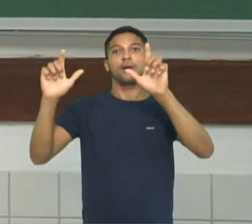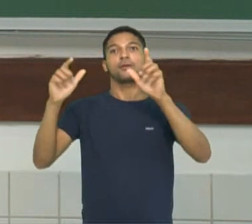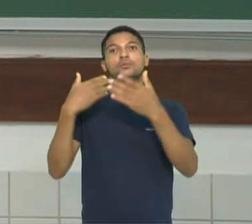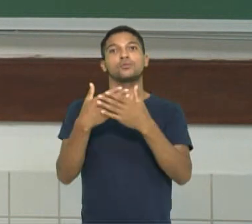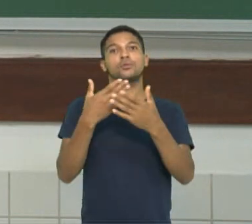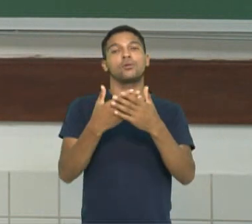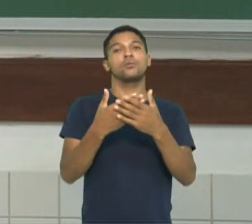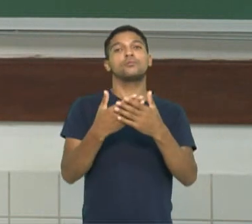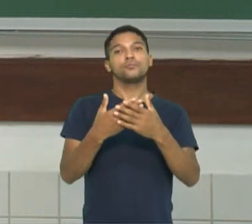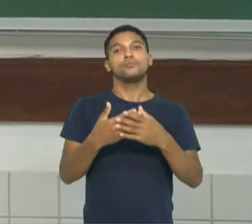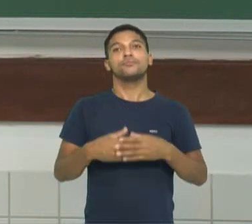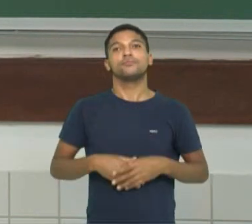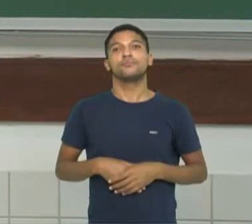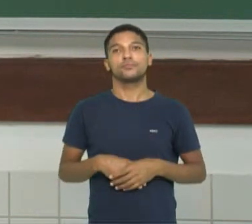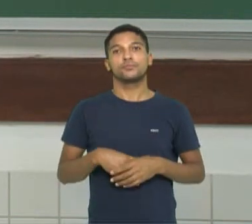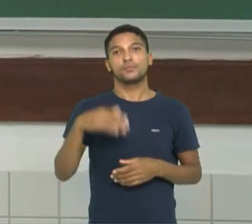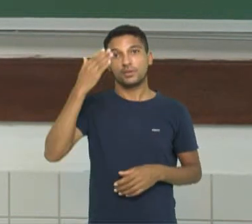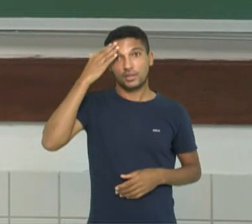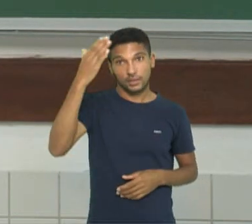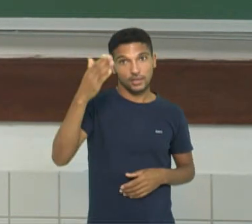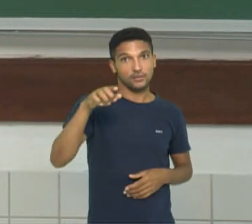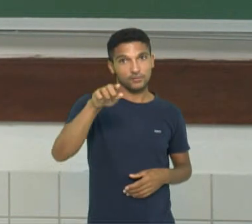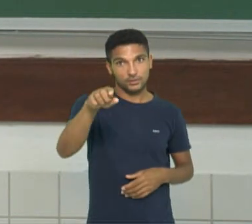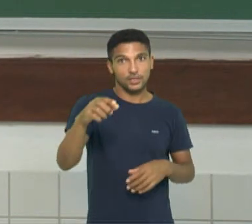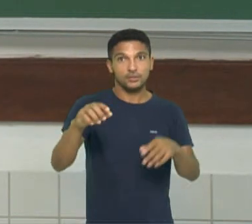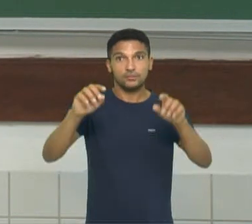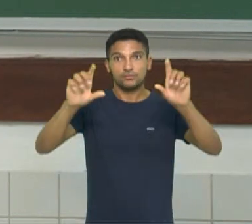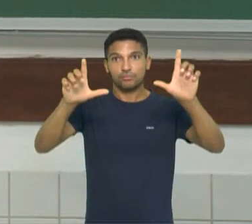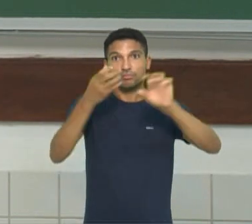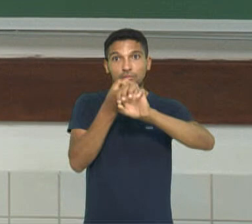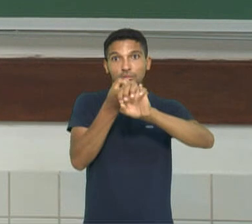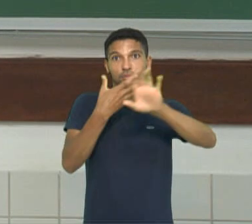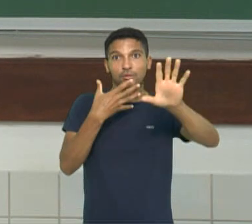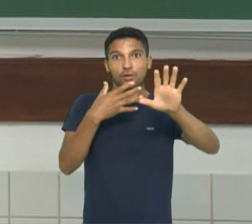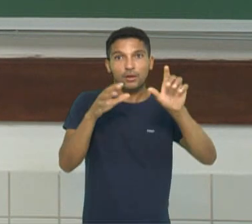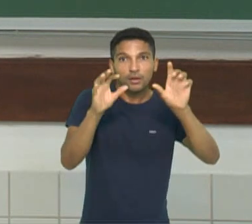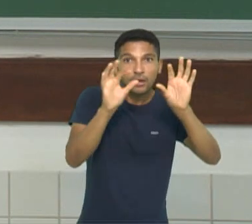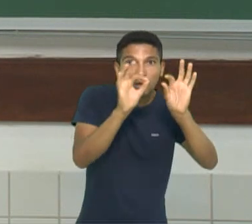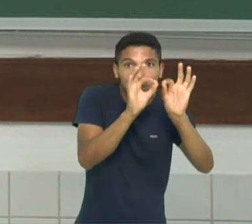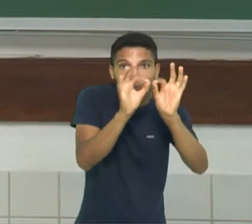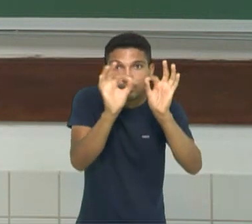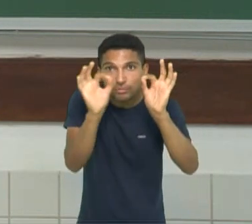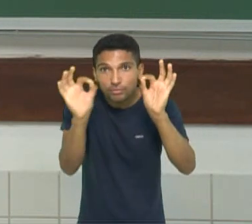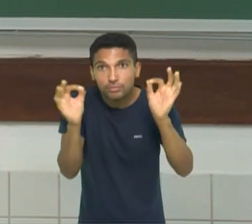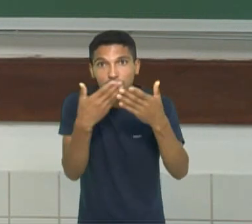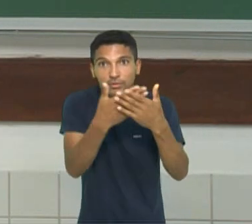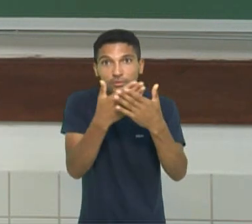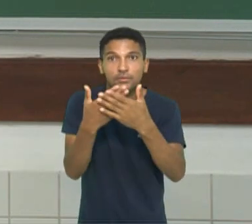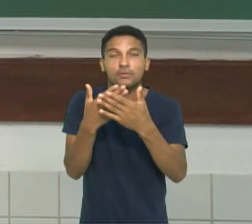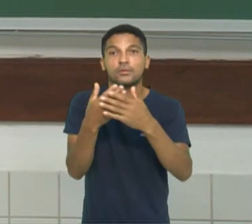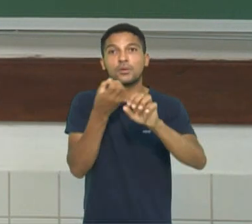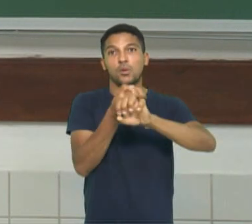Agradeço mais uma vez pela participação de todos, seguem as referências para aprofundamento